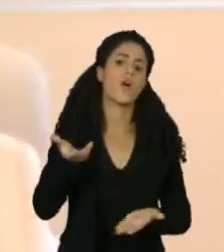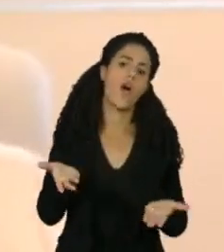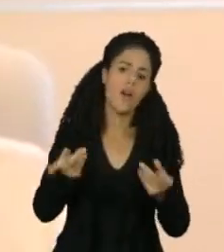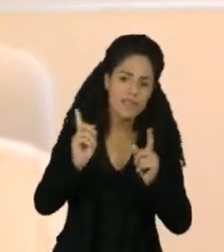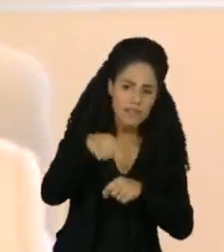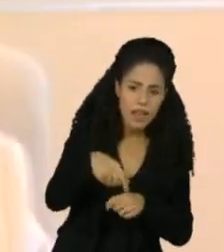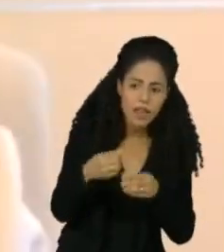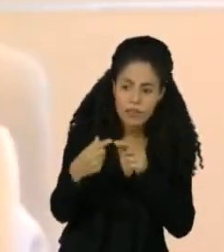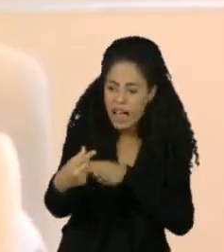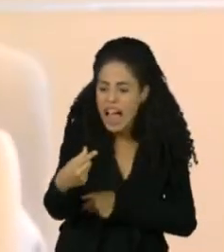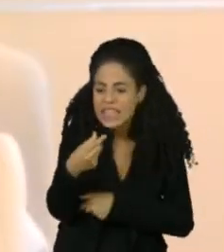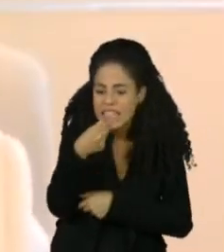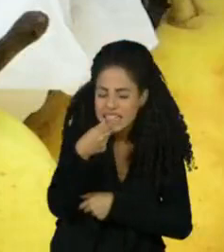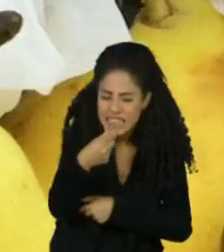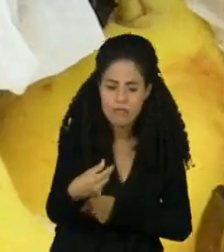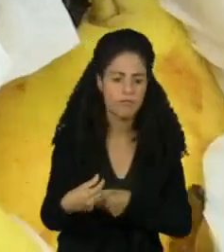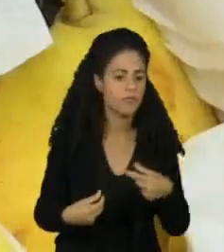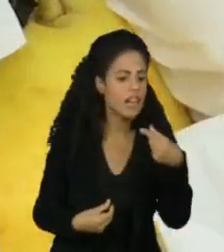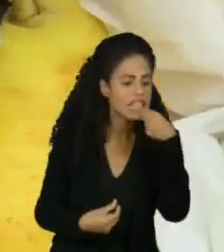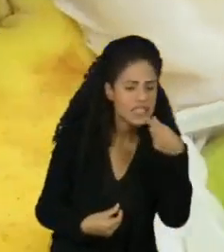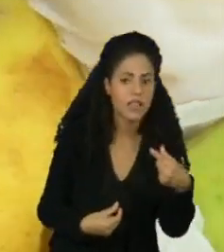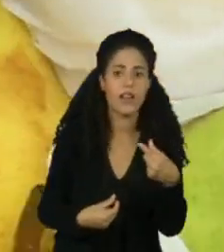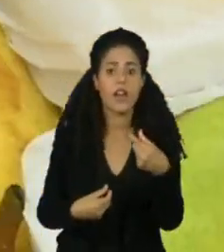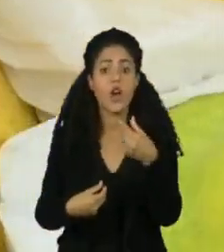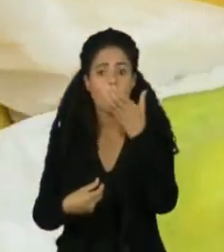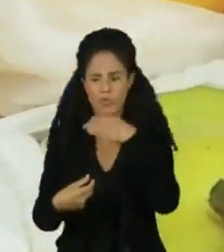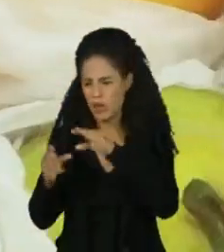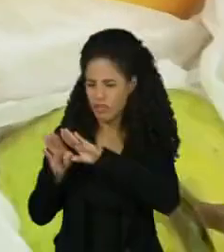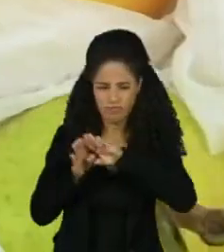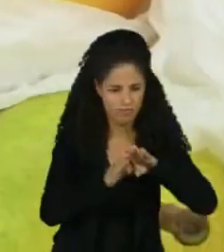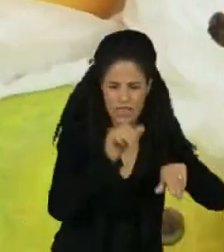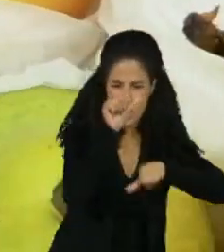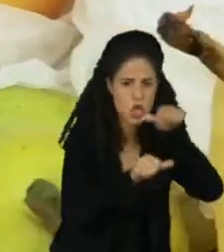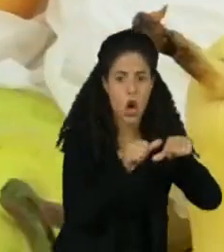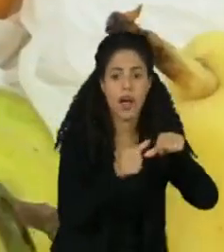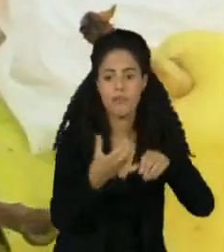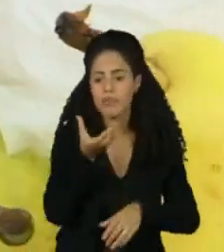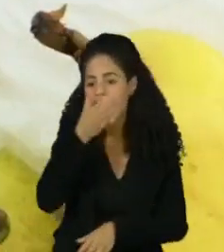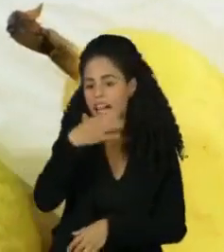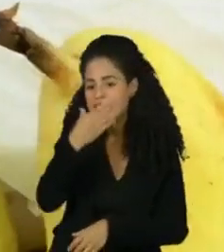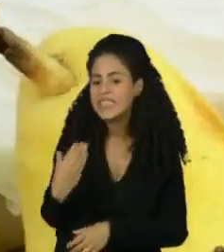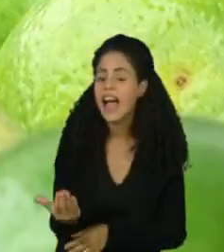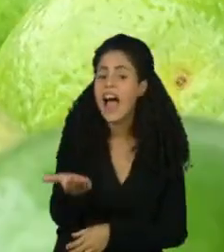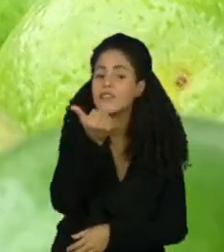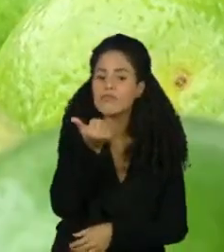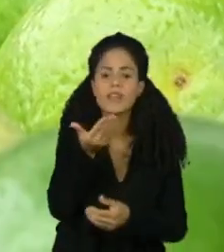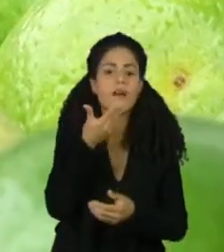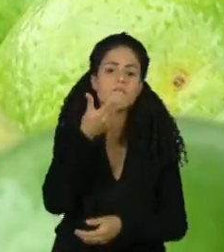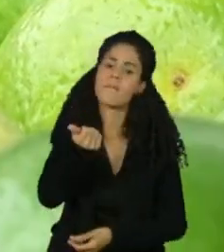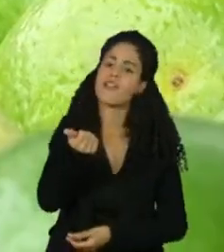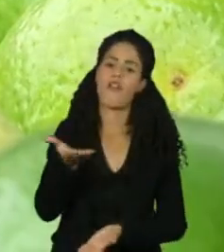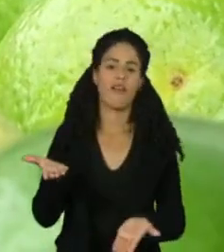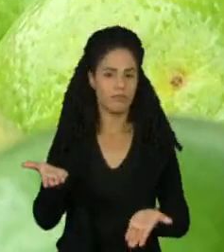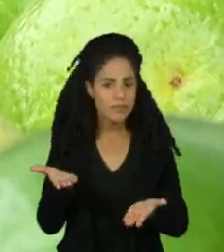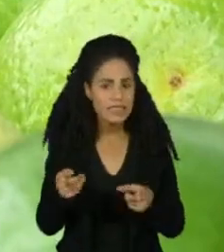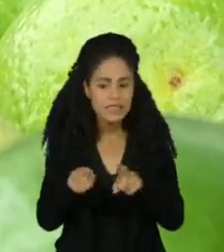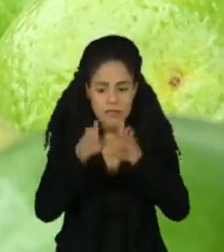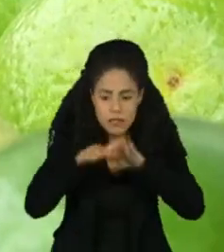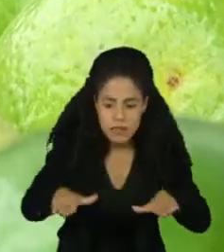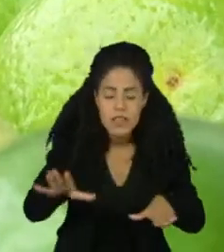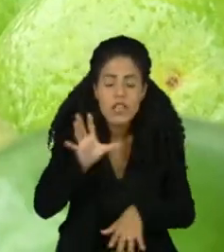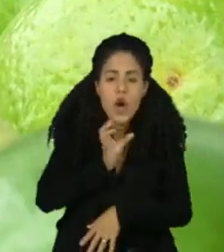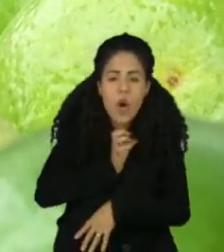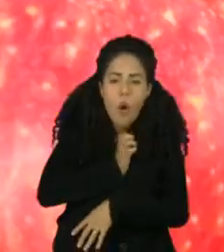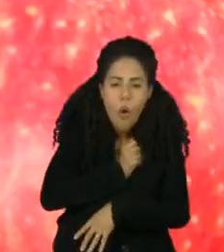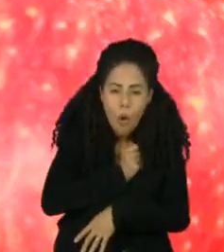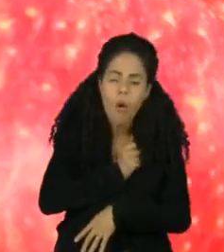cereais, biscoitinhos e chips por frutas, né? Porque as crianças gostam de frutas, naturalmente a gente tem o paladar